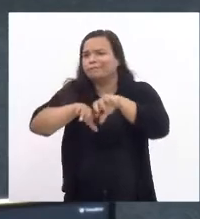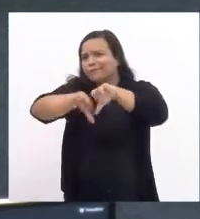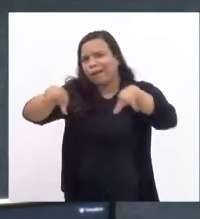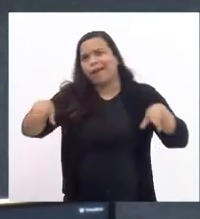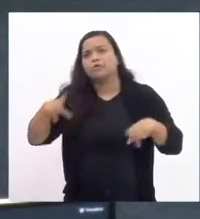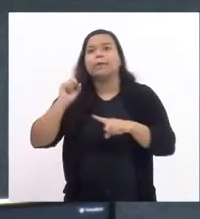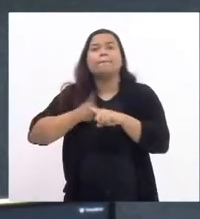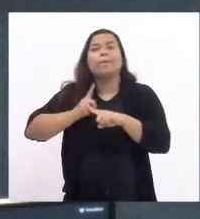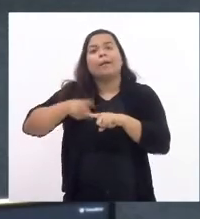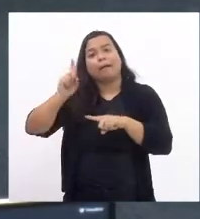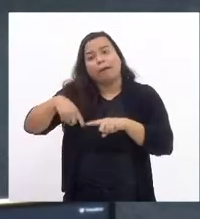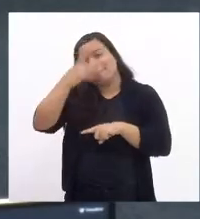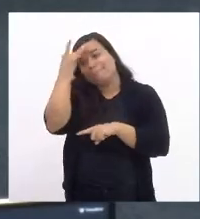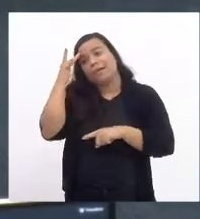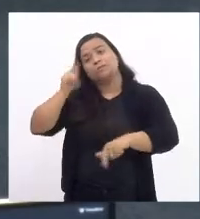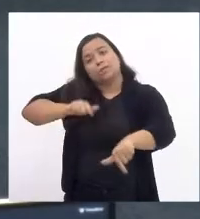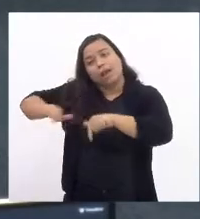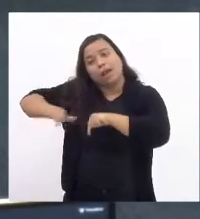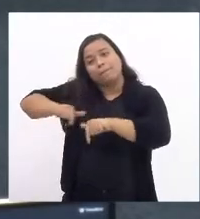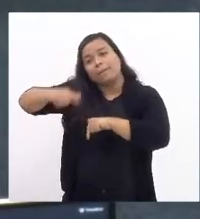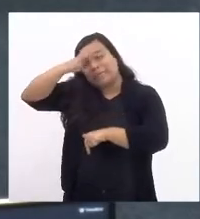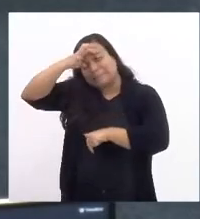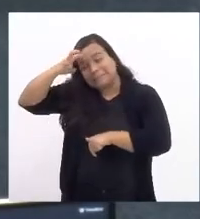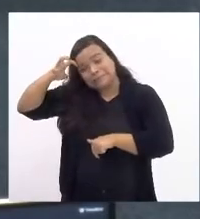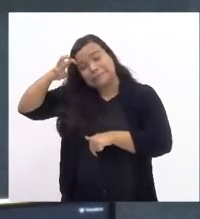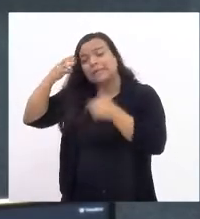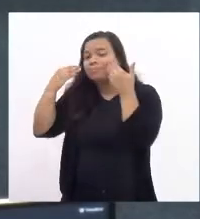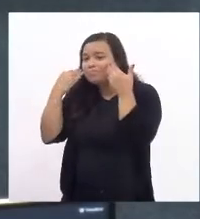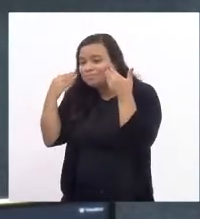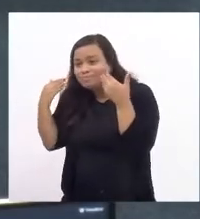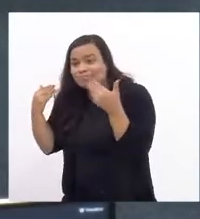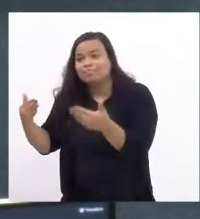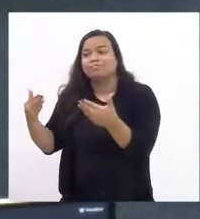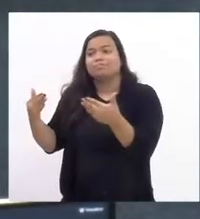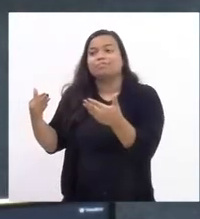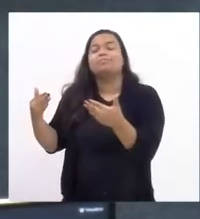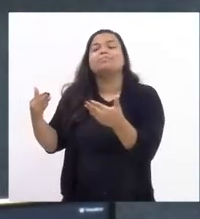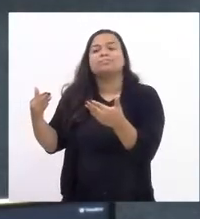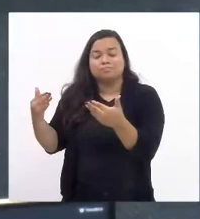são trabalhadores que estão à frente